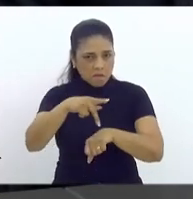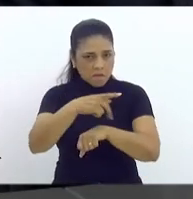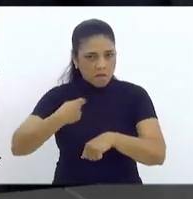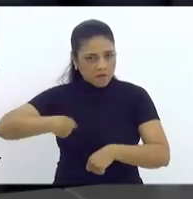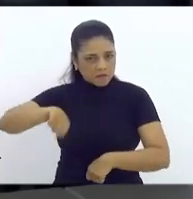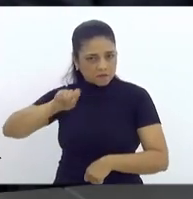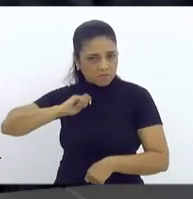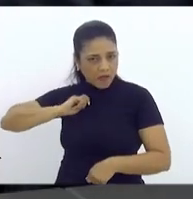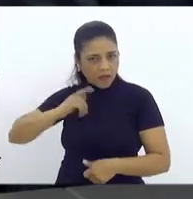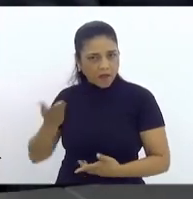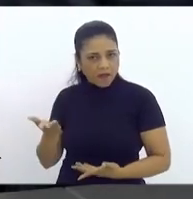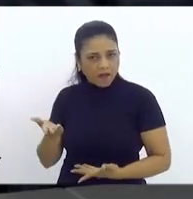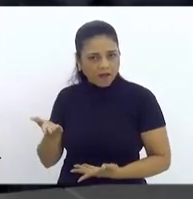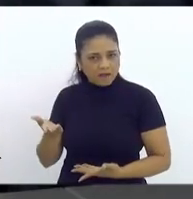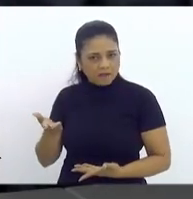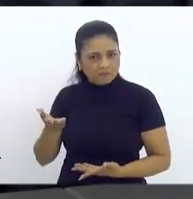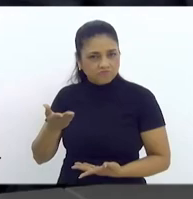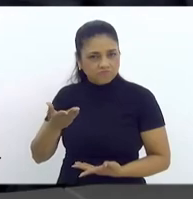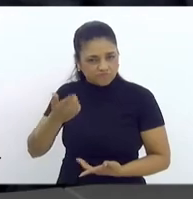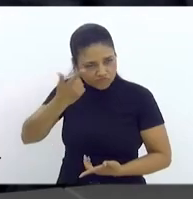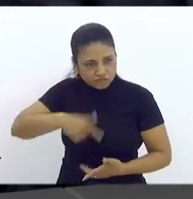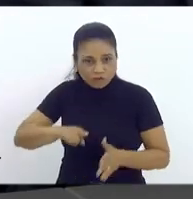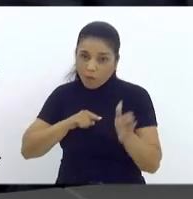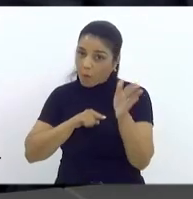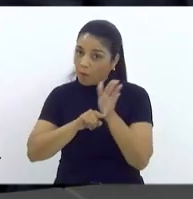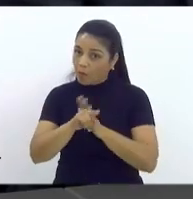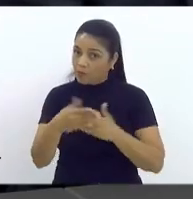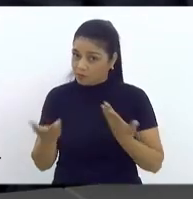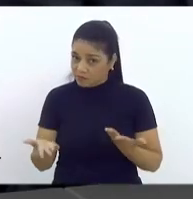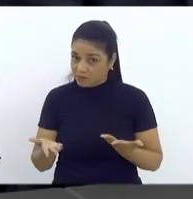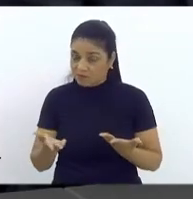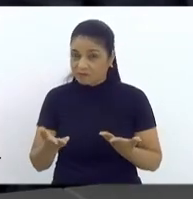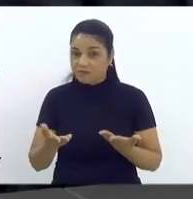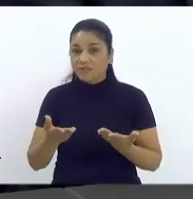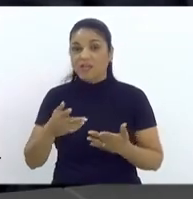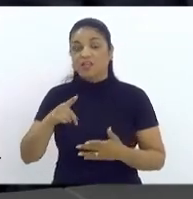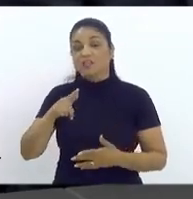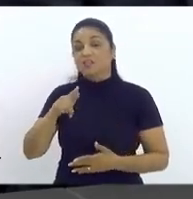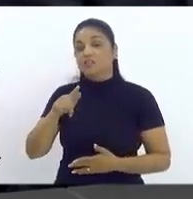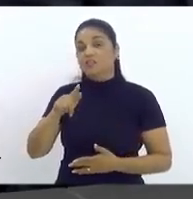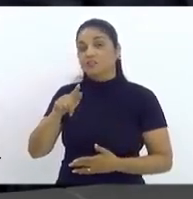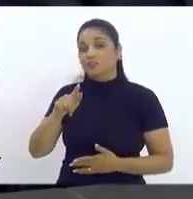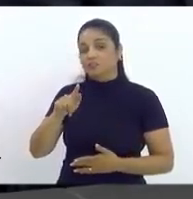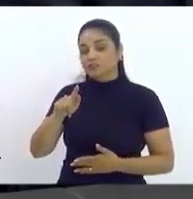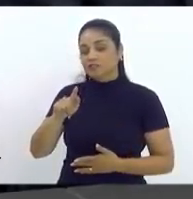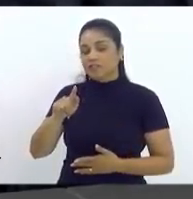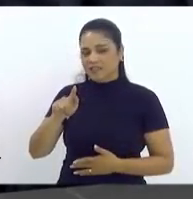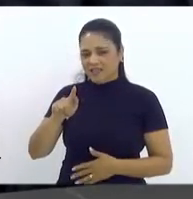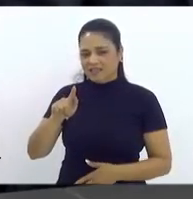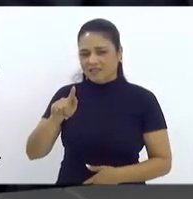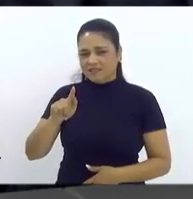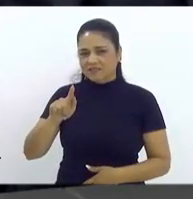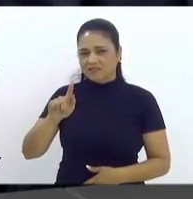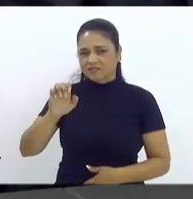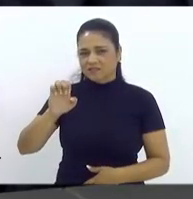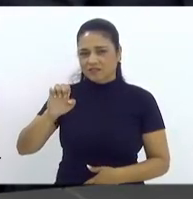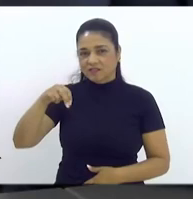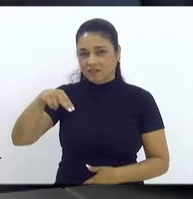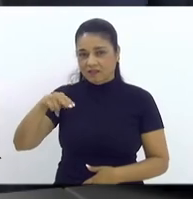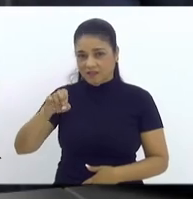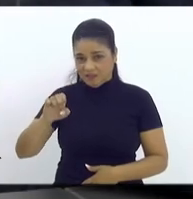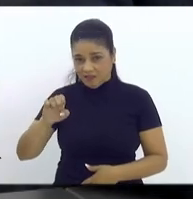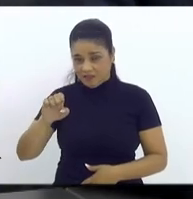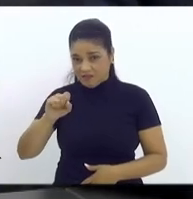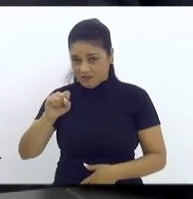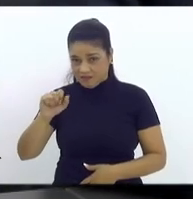voltando a repetir aqui, né? A Genésia anterior deverá obrigar ela